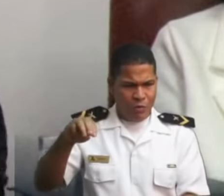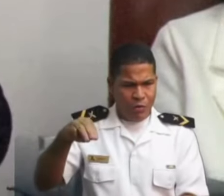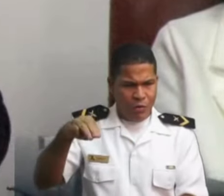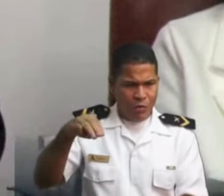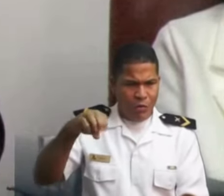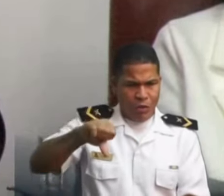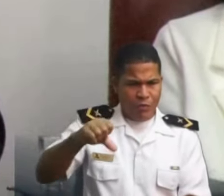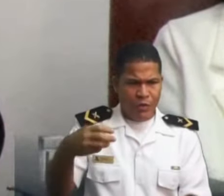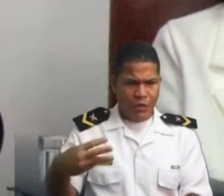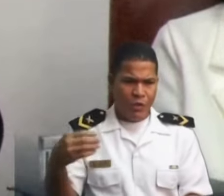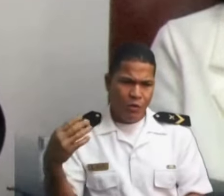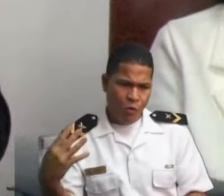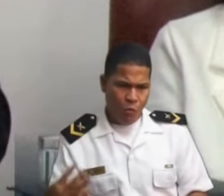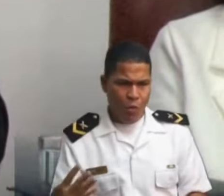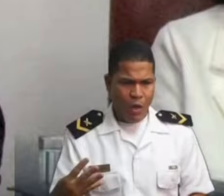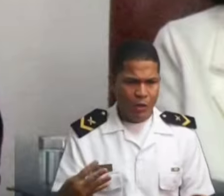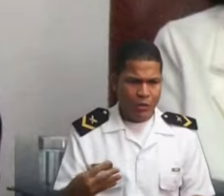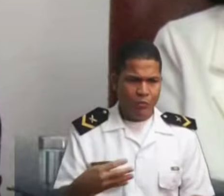pelo decreto número